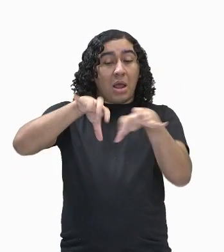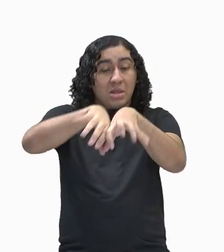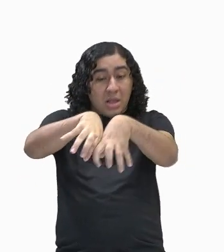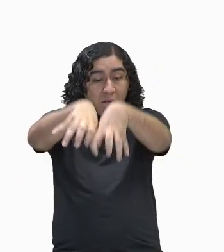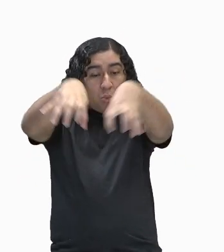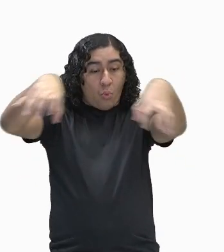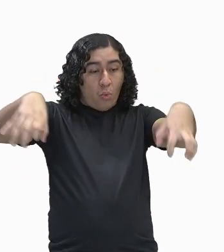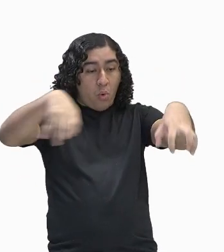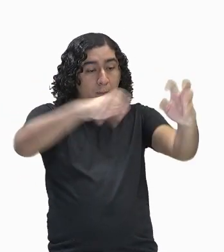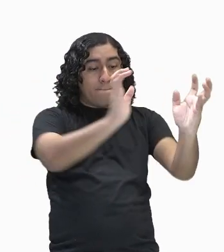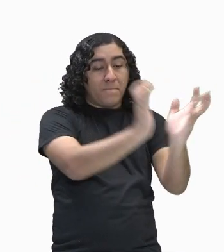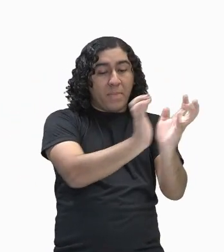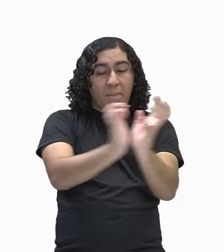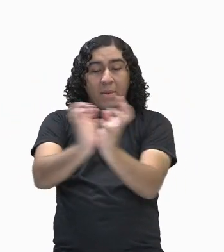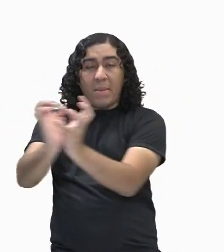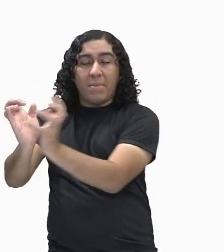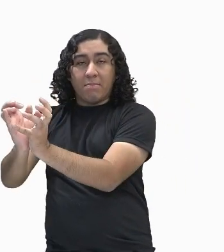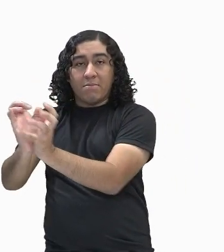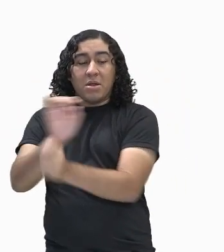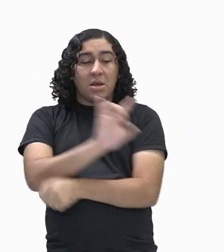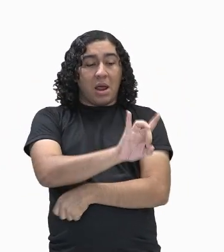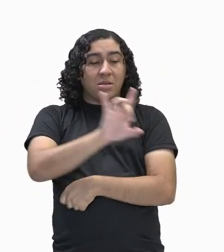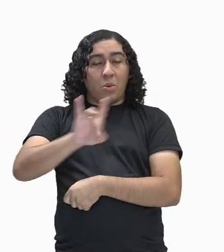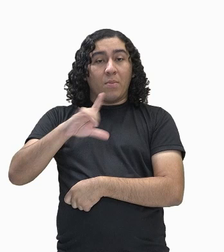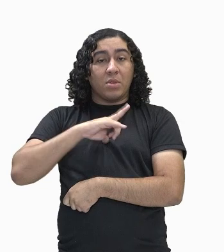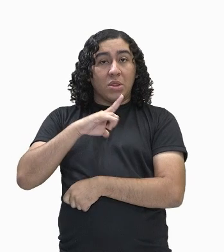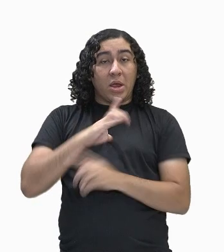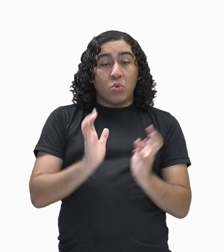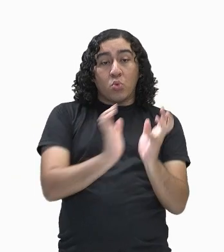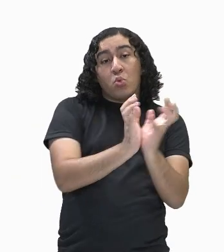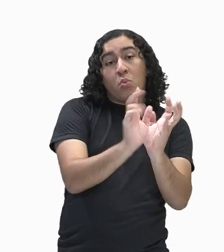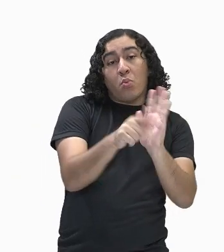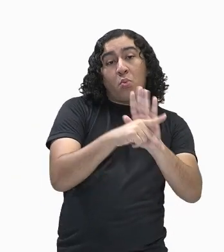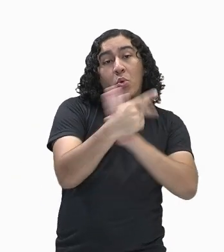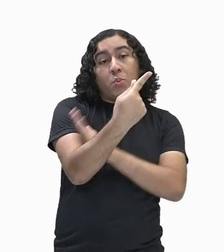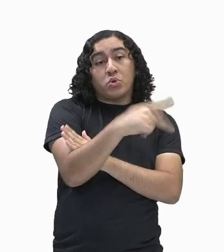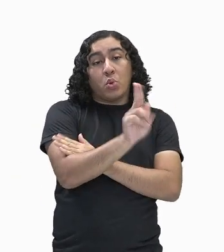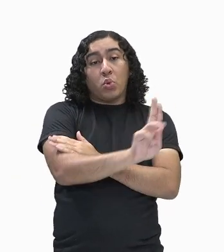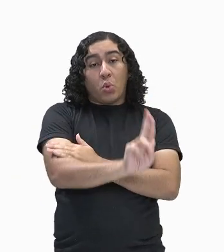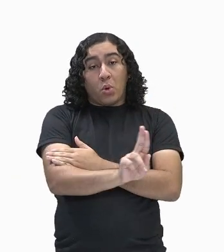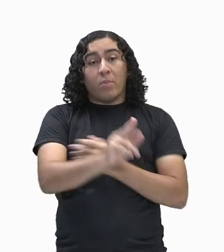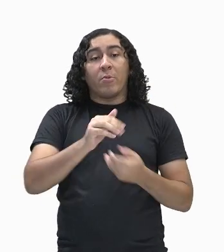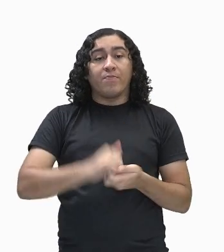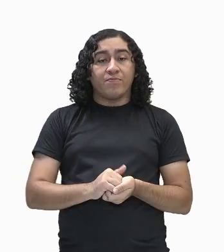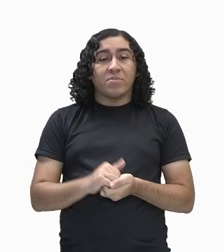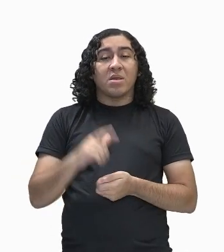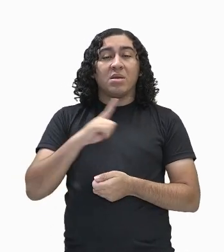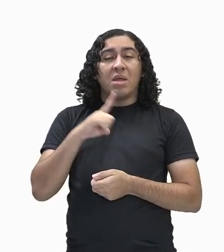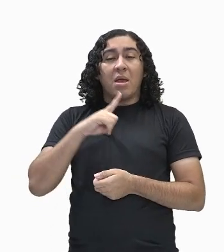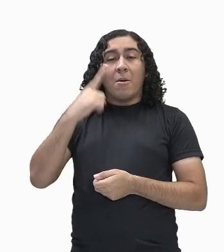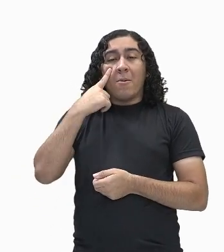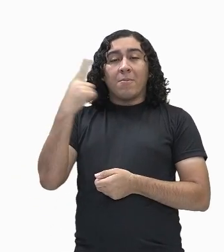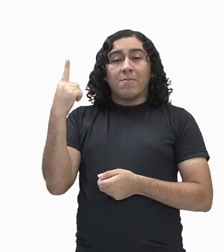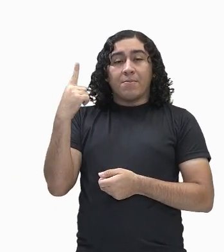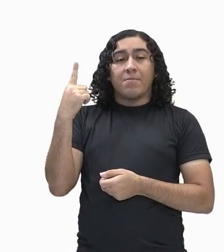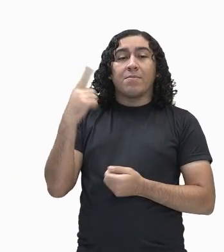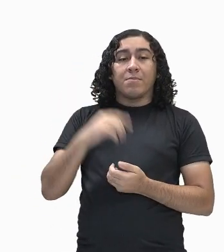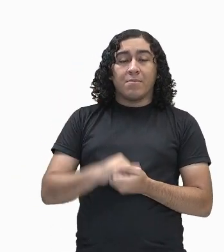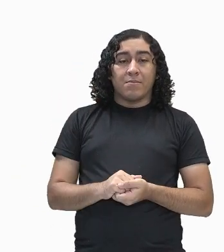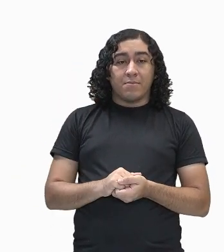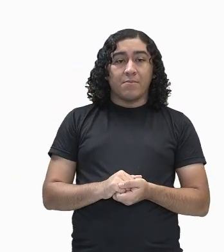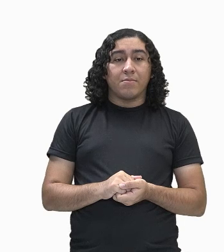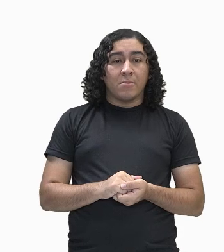específicas. As primeiras aí são as passeriformes, que inclui as aves como pardais e os canários